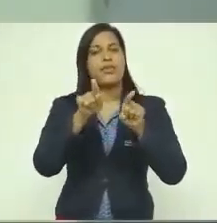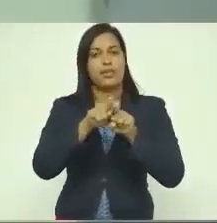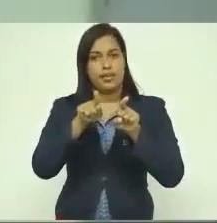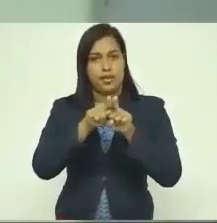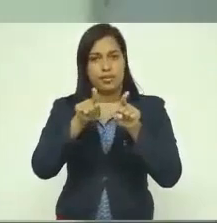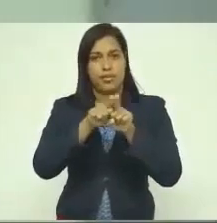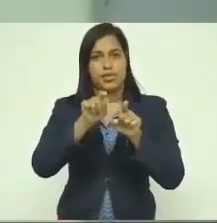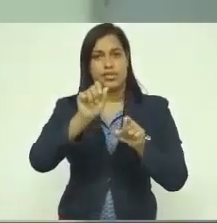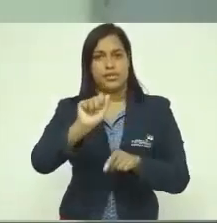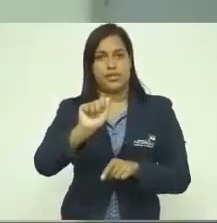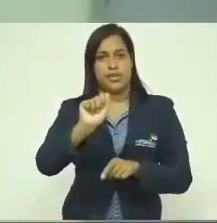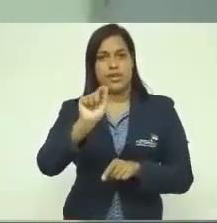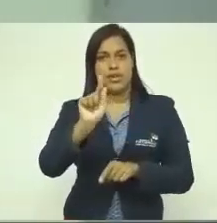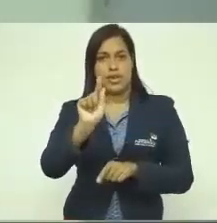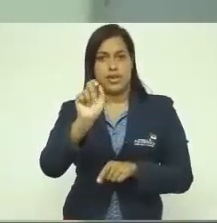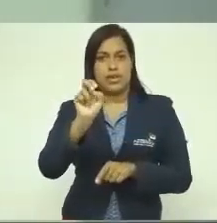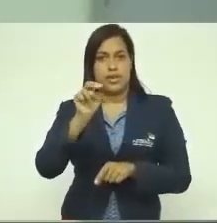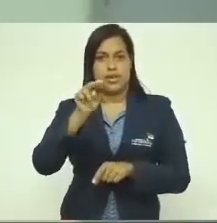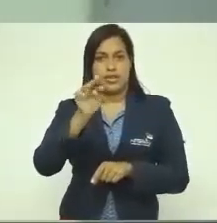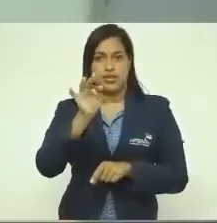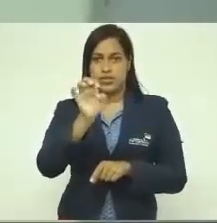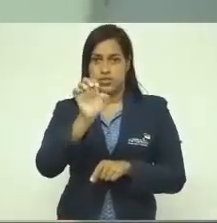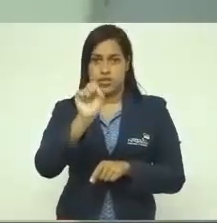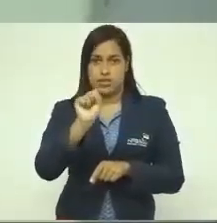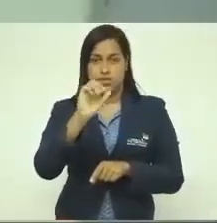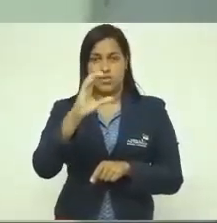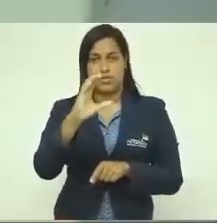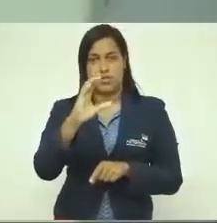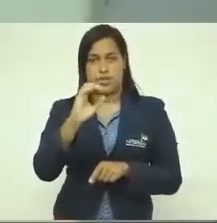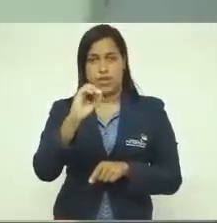famílias são consideradas agentes